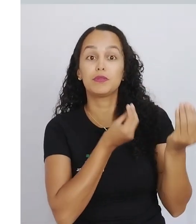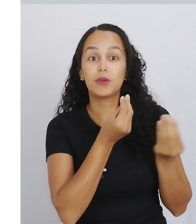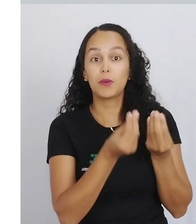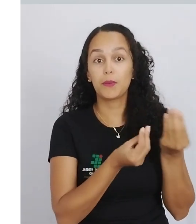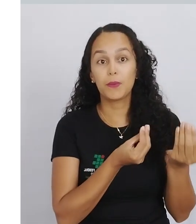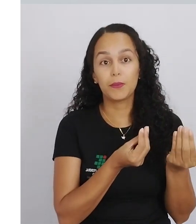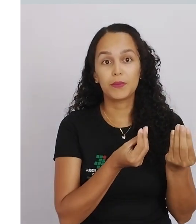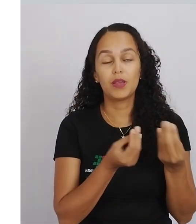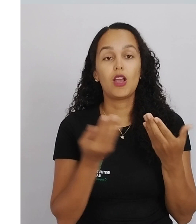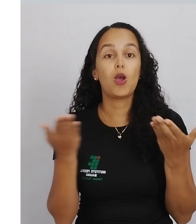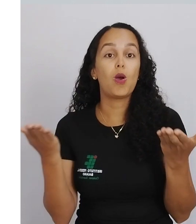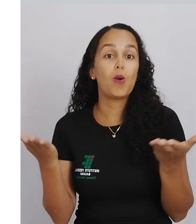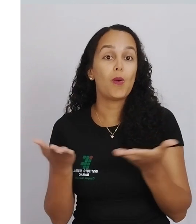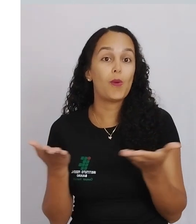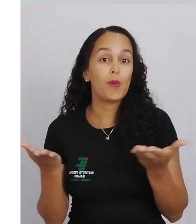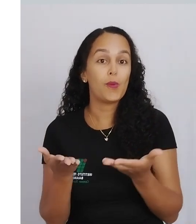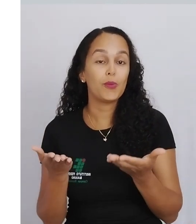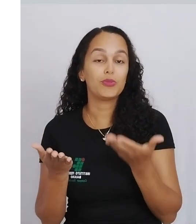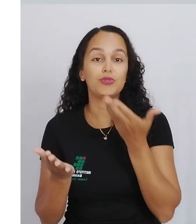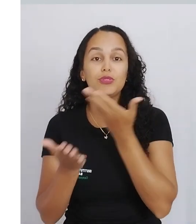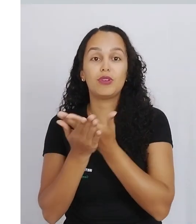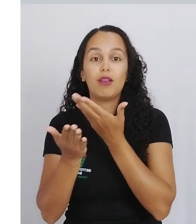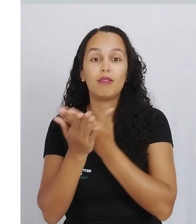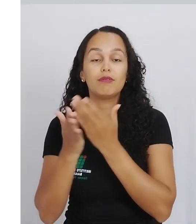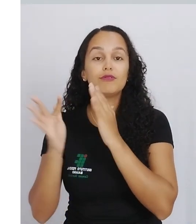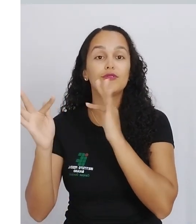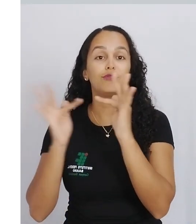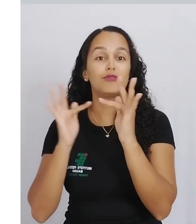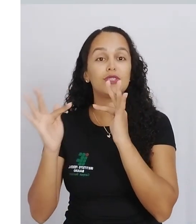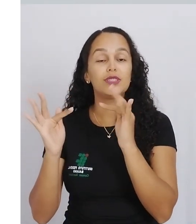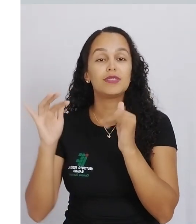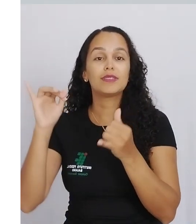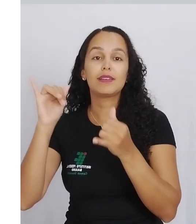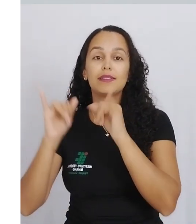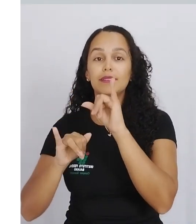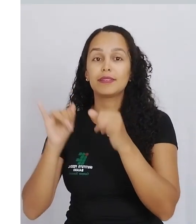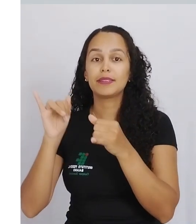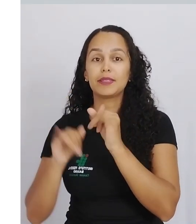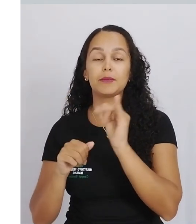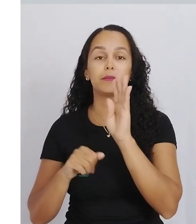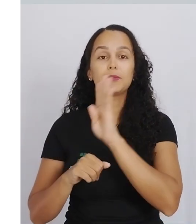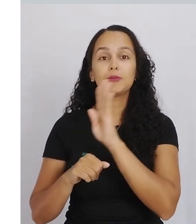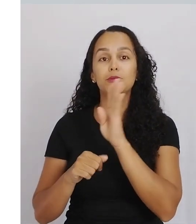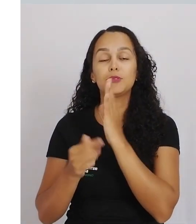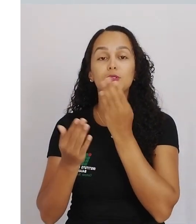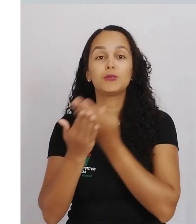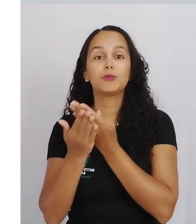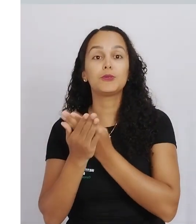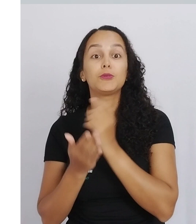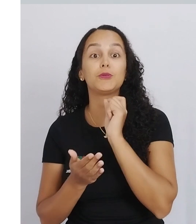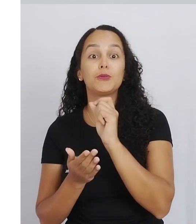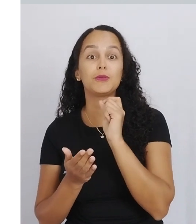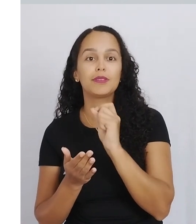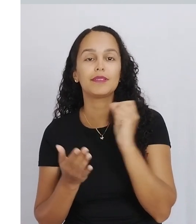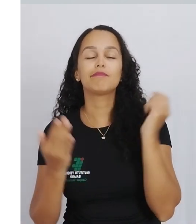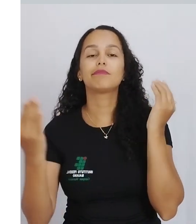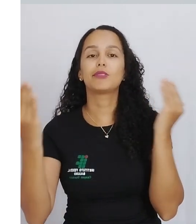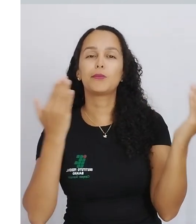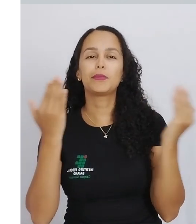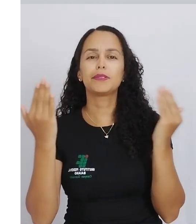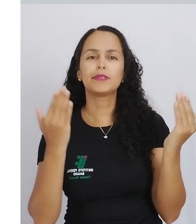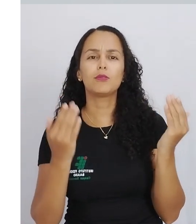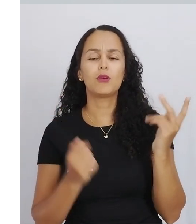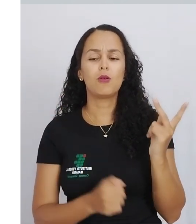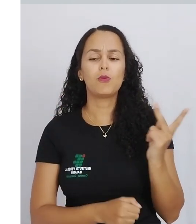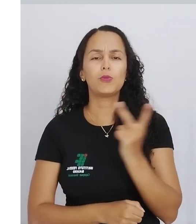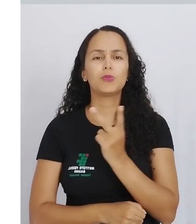vocês assistem uma aula de física, assistem uma aula de química, né? Vocês veem a